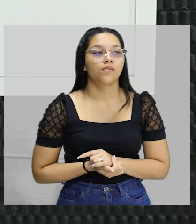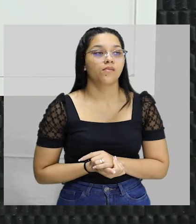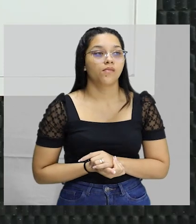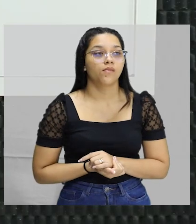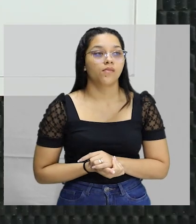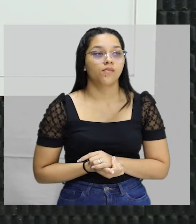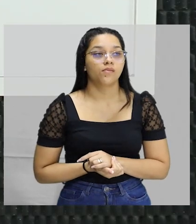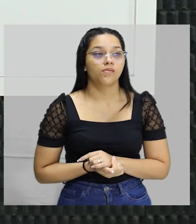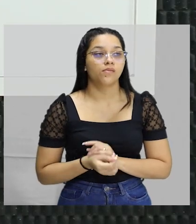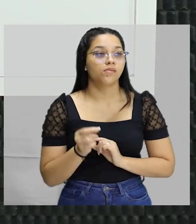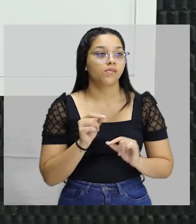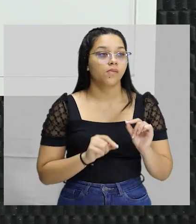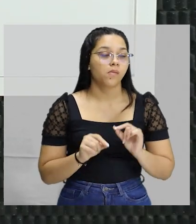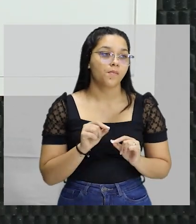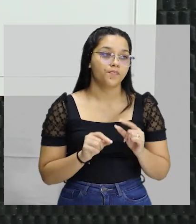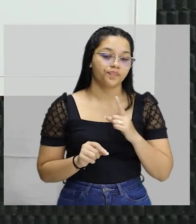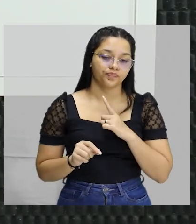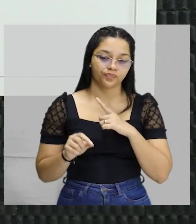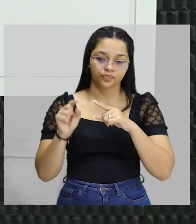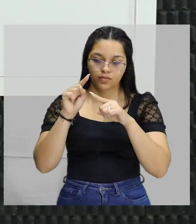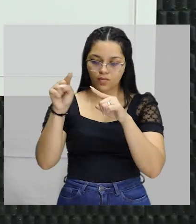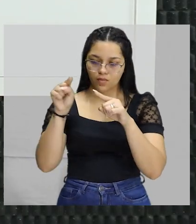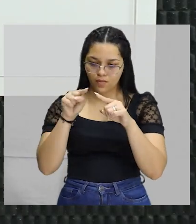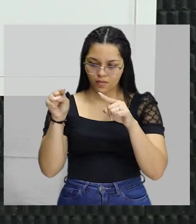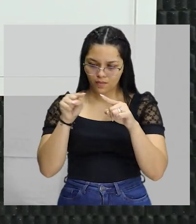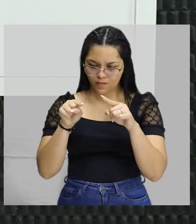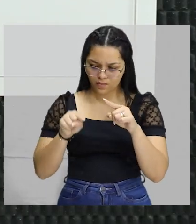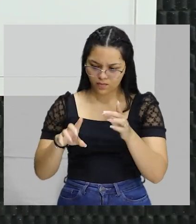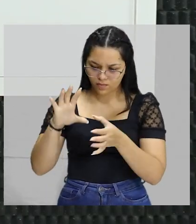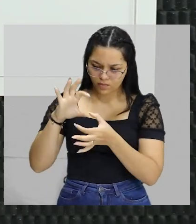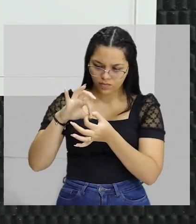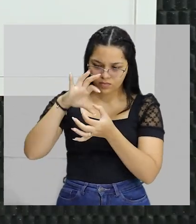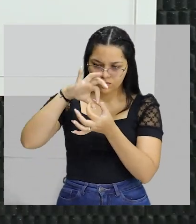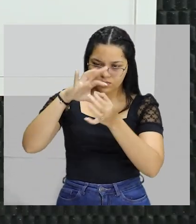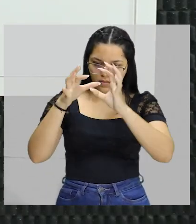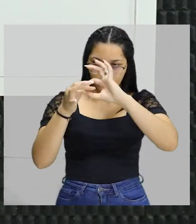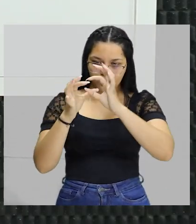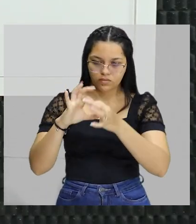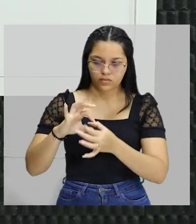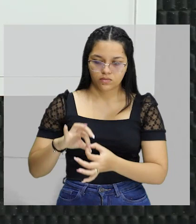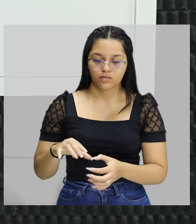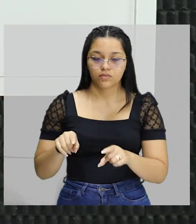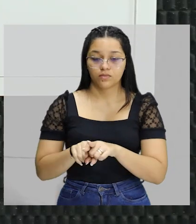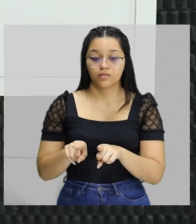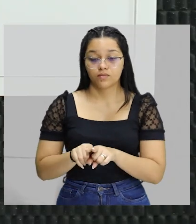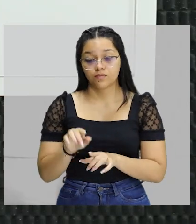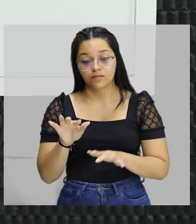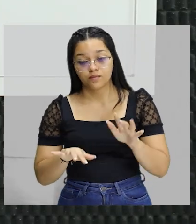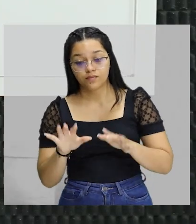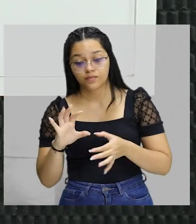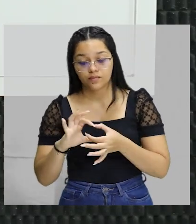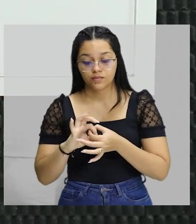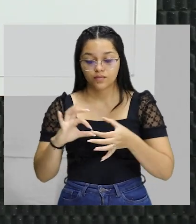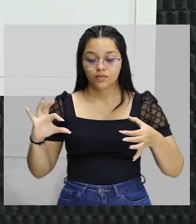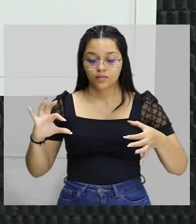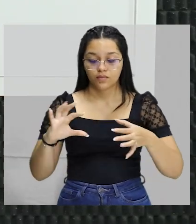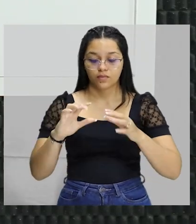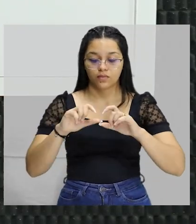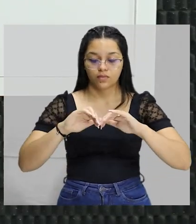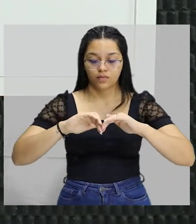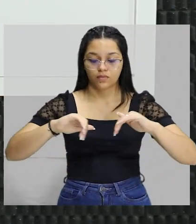ora as partículas estão aqui bem unidas e ora estão afastadas. Depois elas se